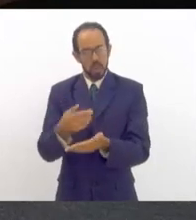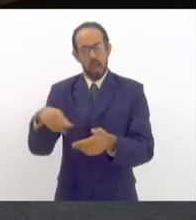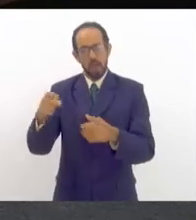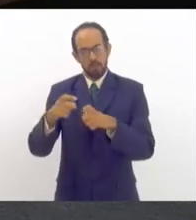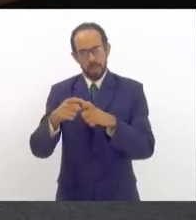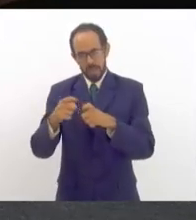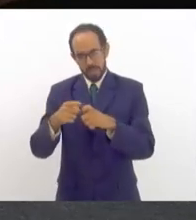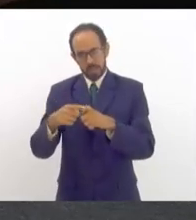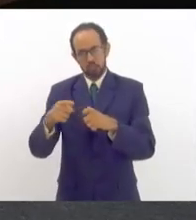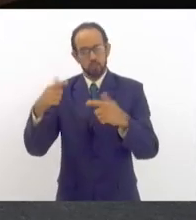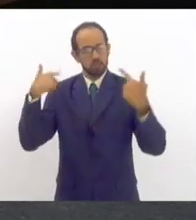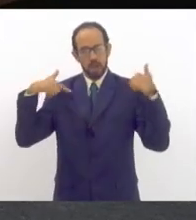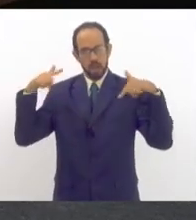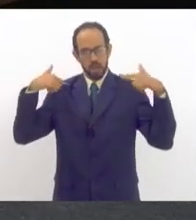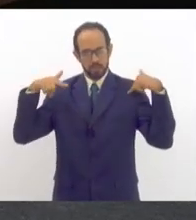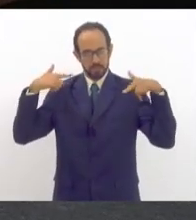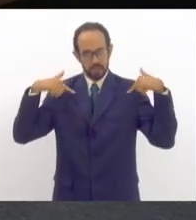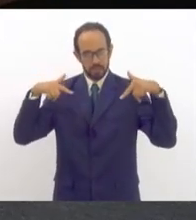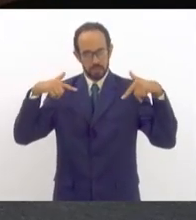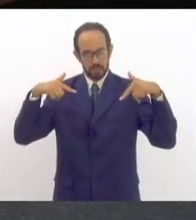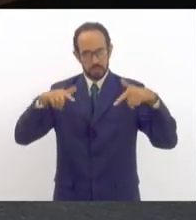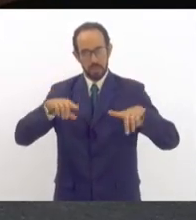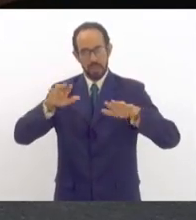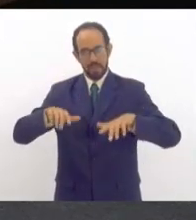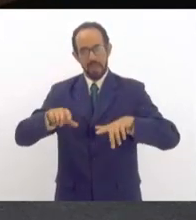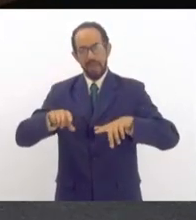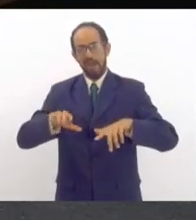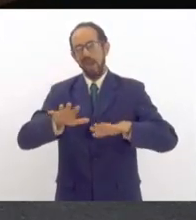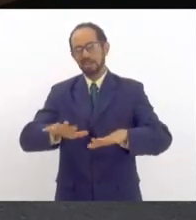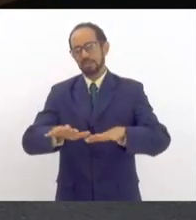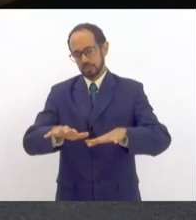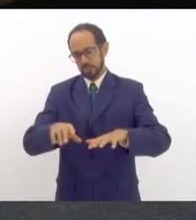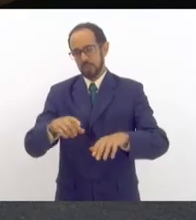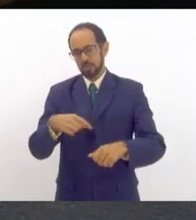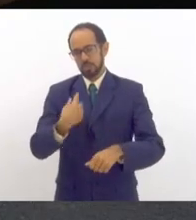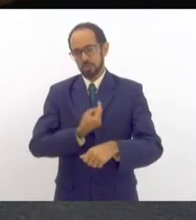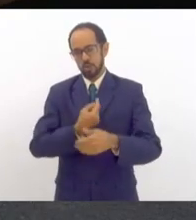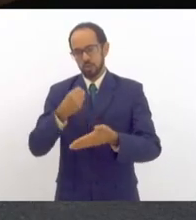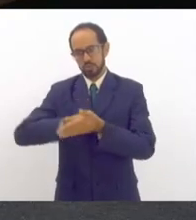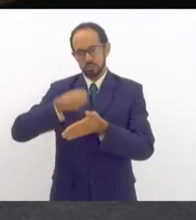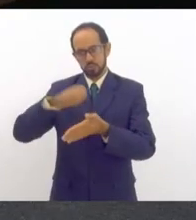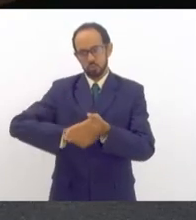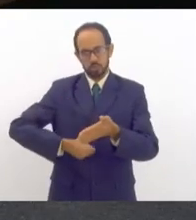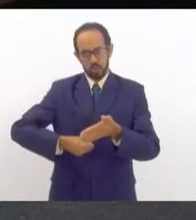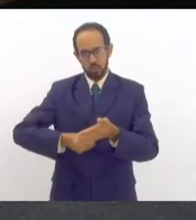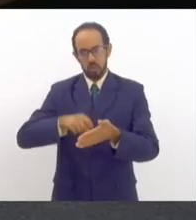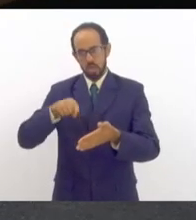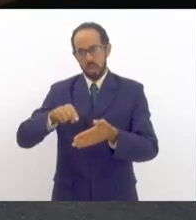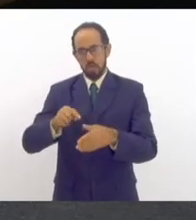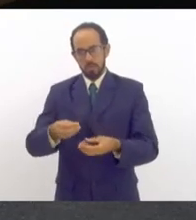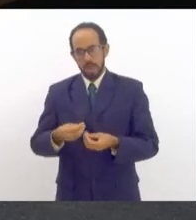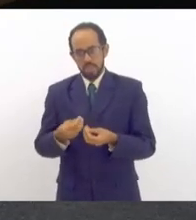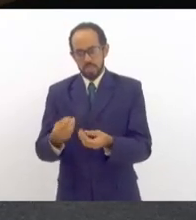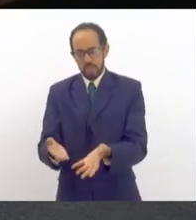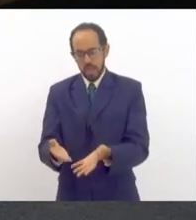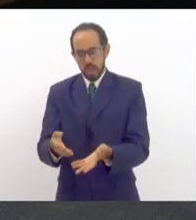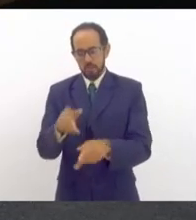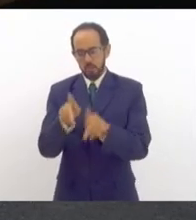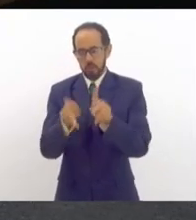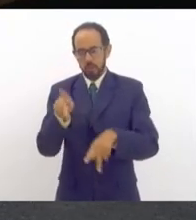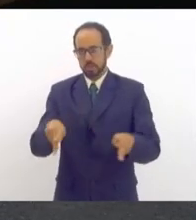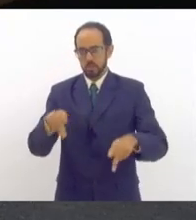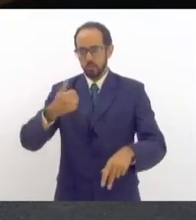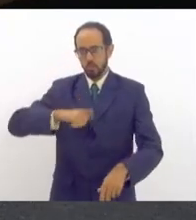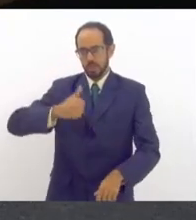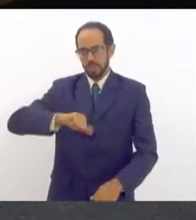para ter seu momento de lazer Então é isso é por isso que nós estamos lutando é para dar as pessoas qualidade de